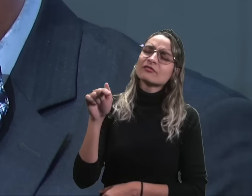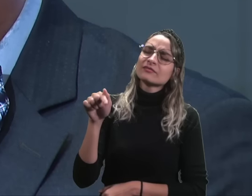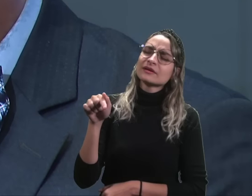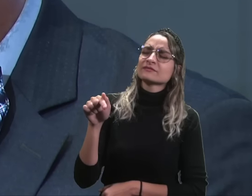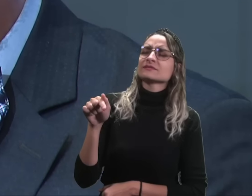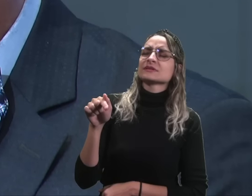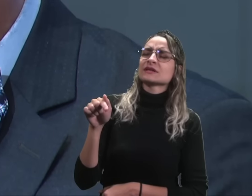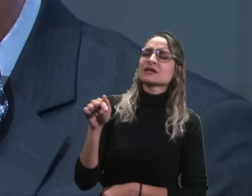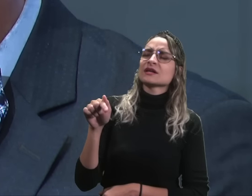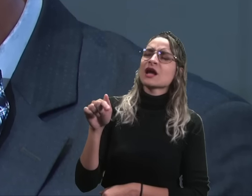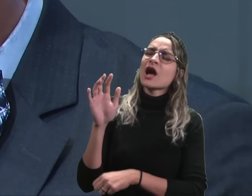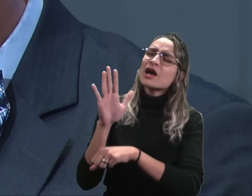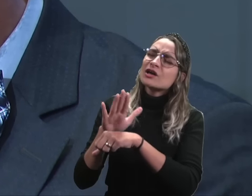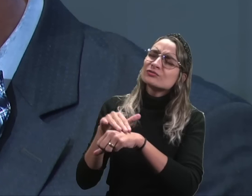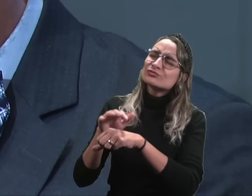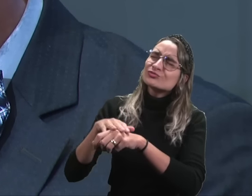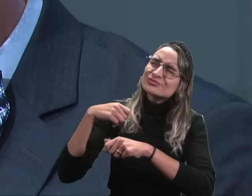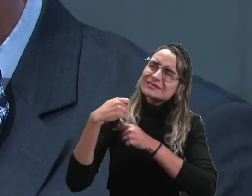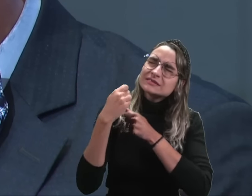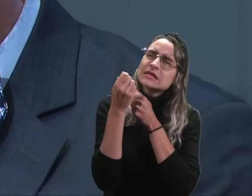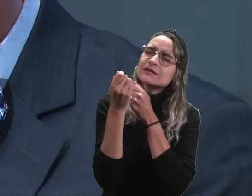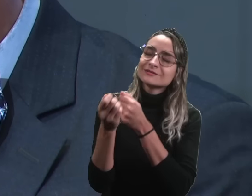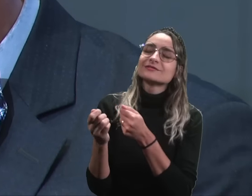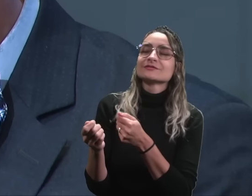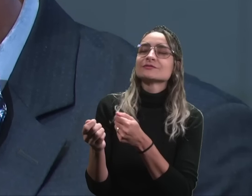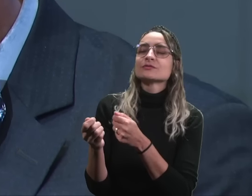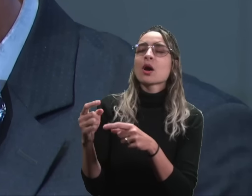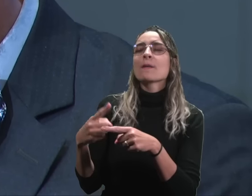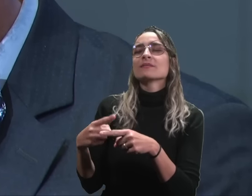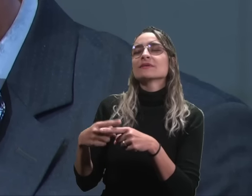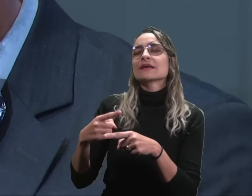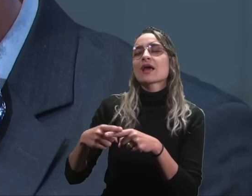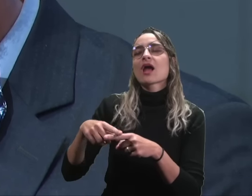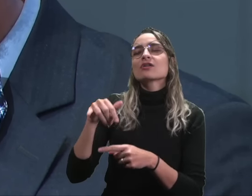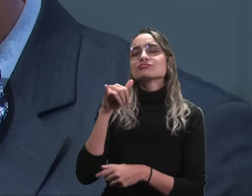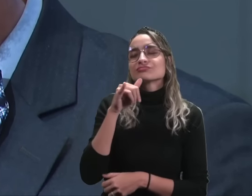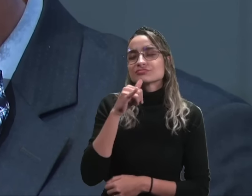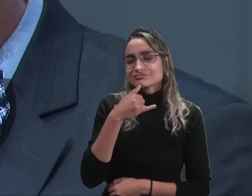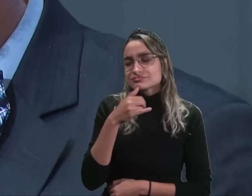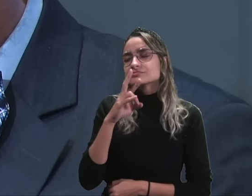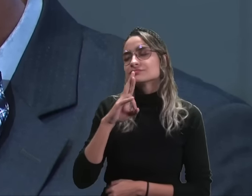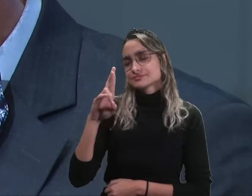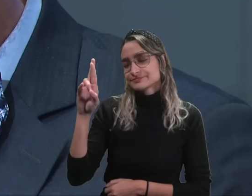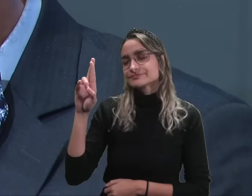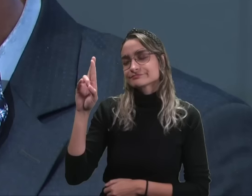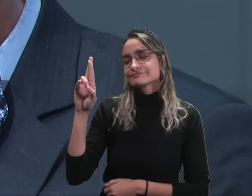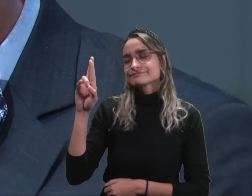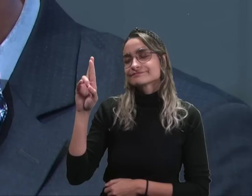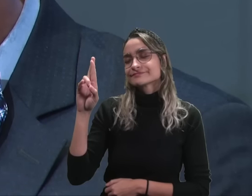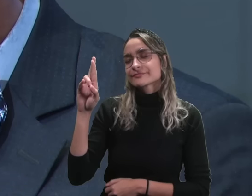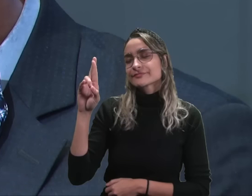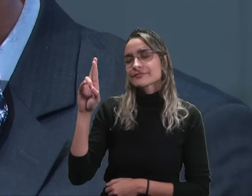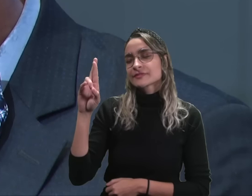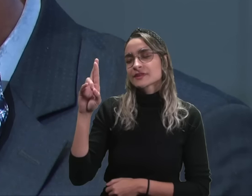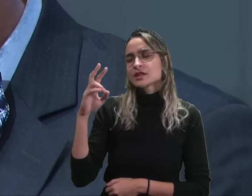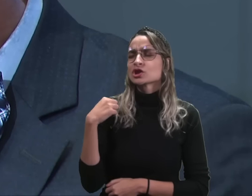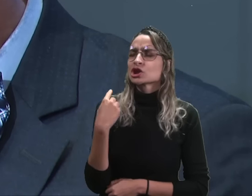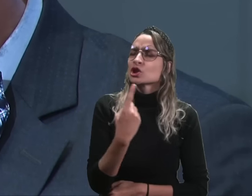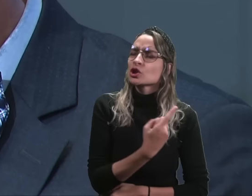peço que o senhor conforte todos aqueles que estão enlutados também senhor enfim pai nos colocamos em tuas